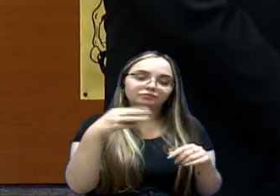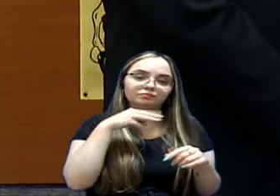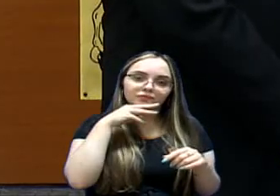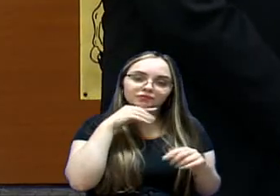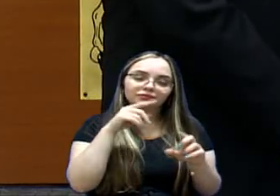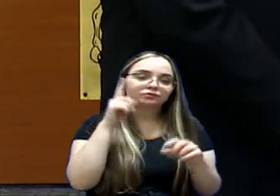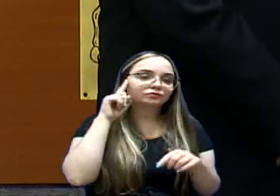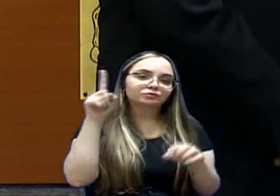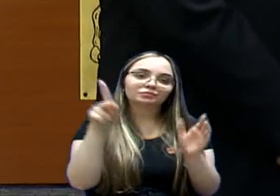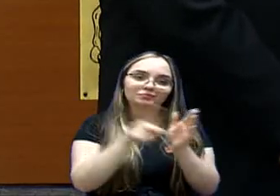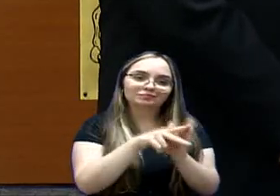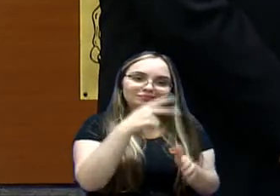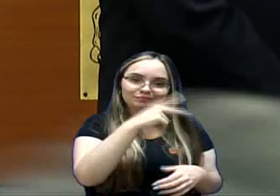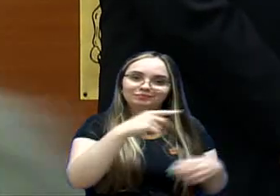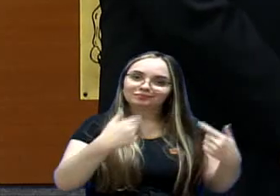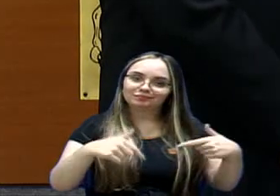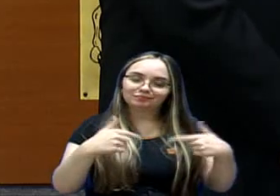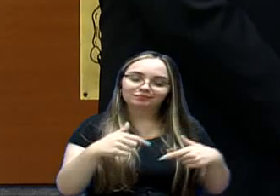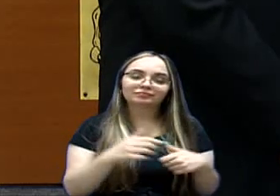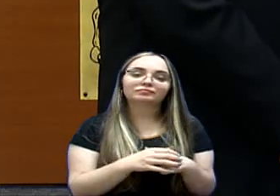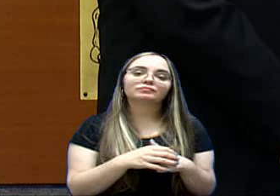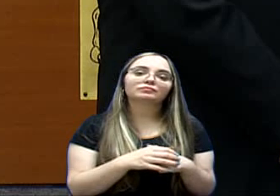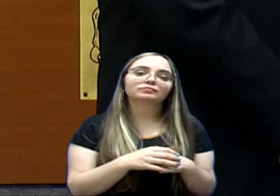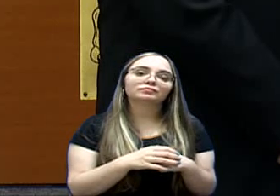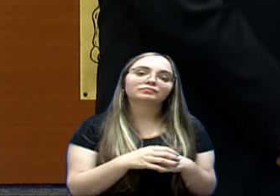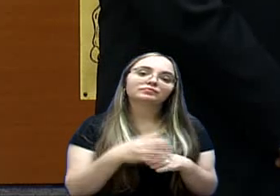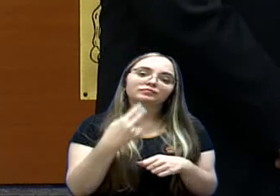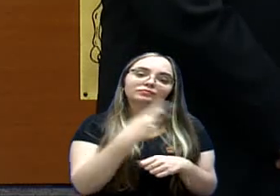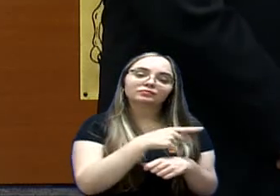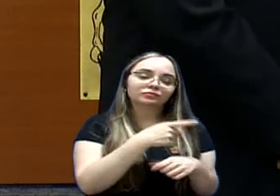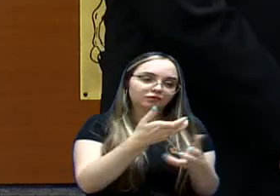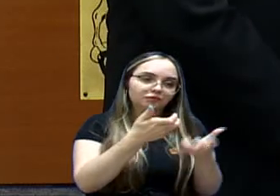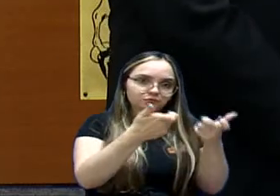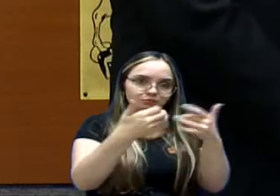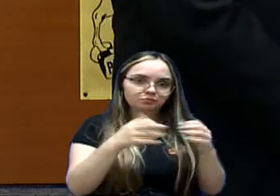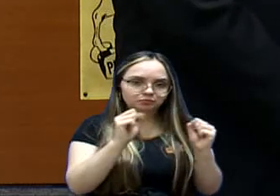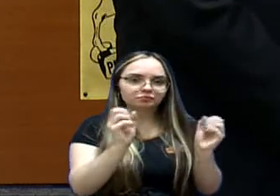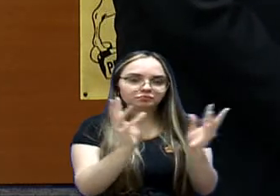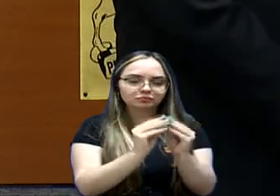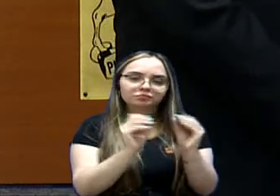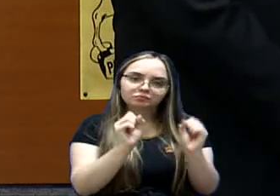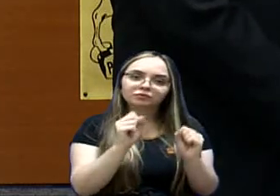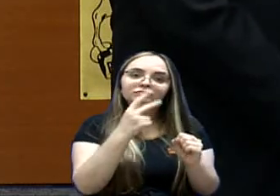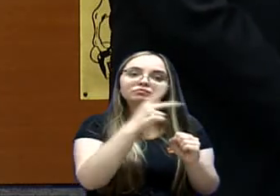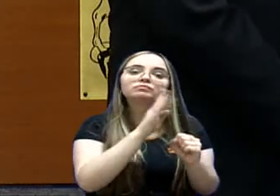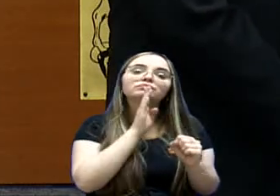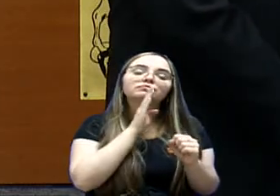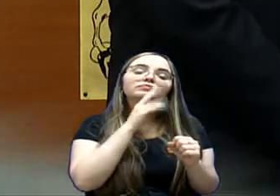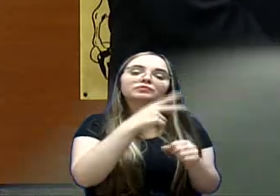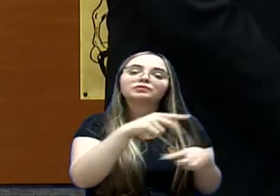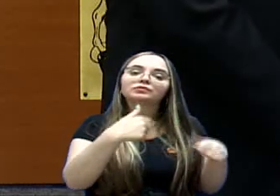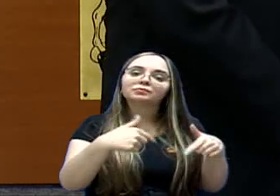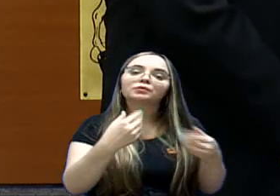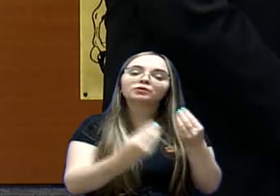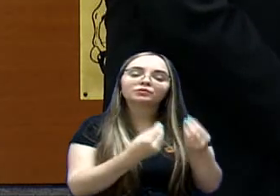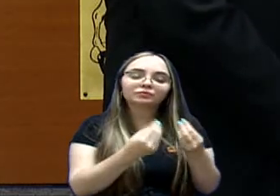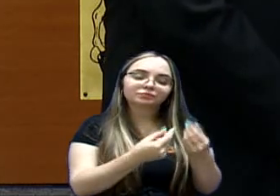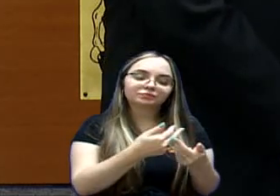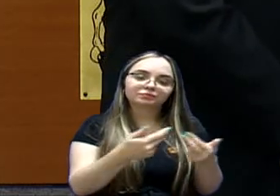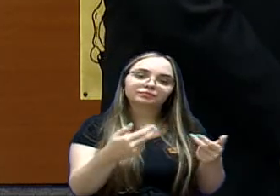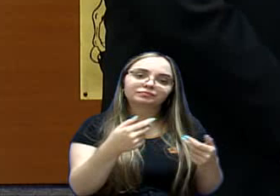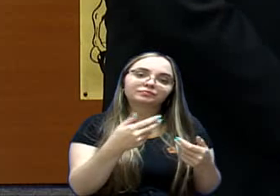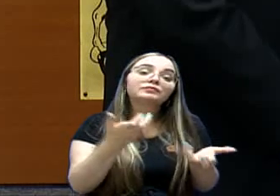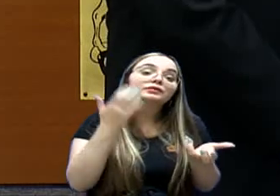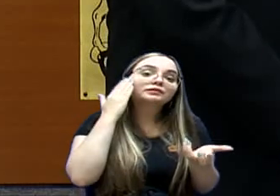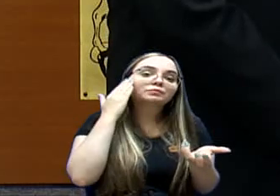dos optometristas, tá? E que você possa deixar aqui uma palavra para o pessoal ter o conhecimento, né? E saber